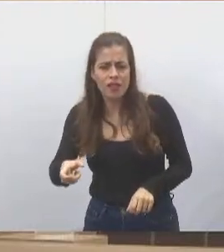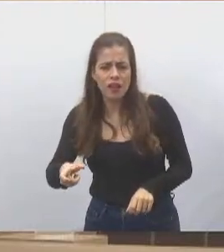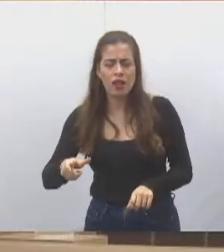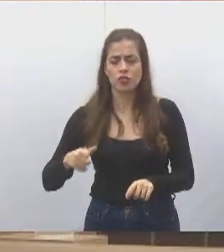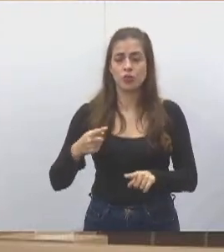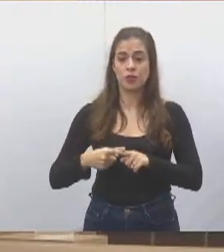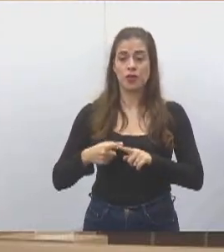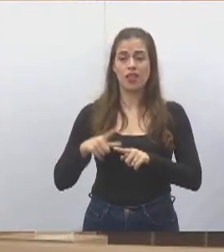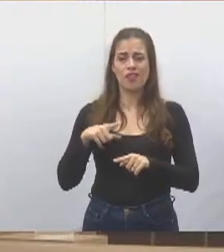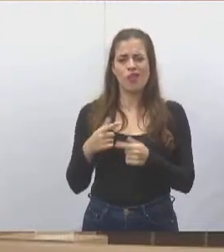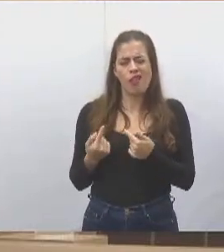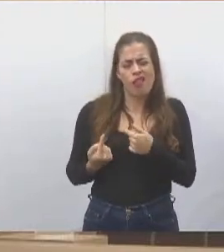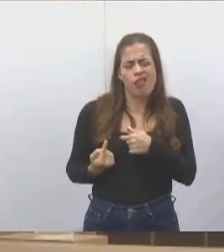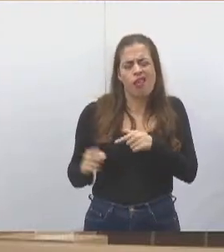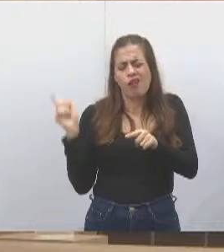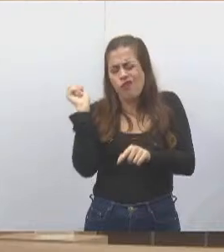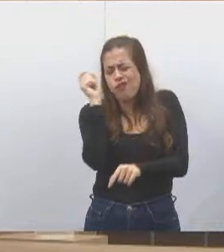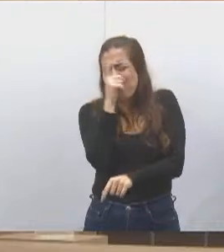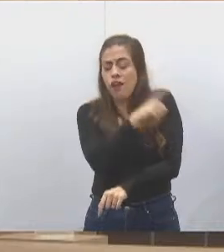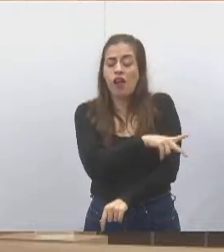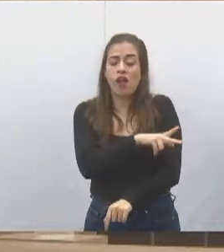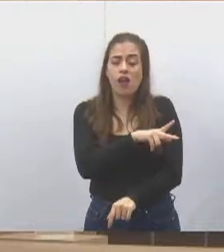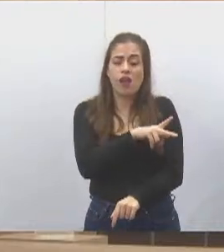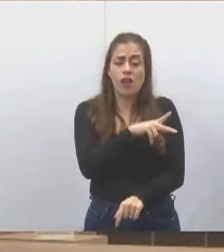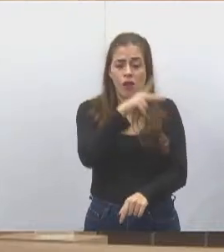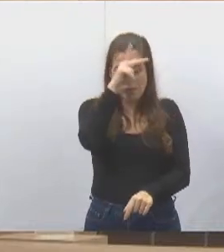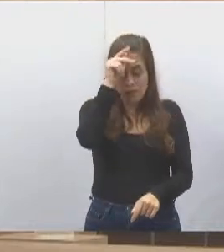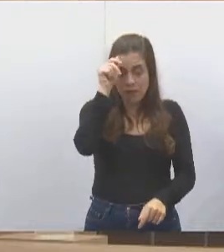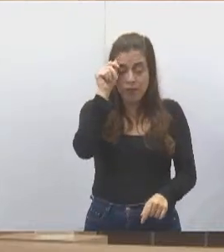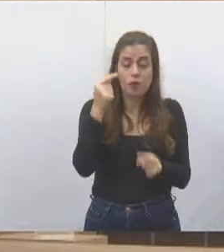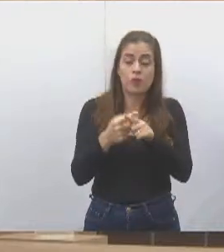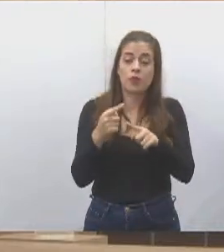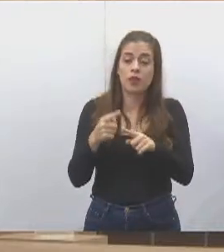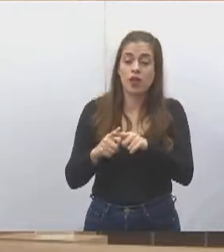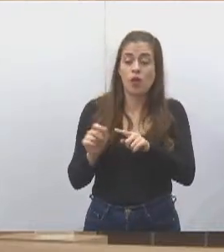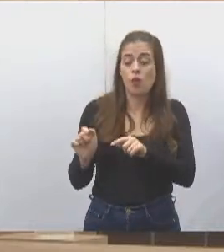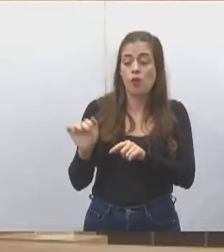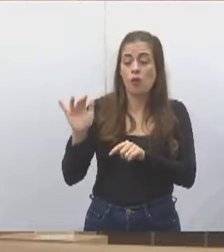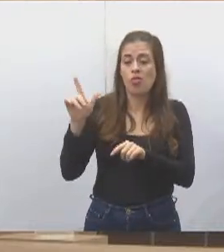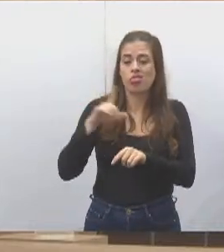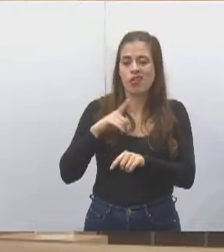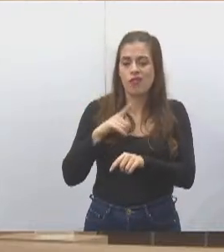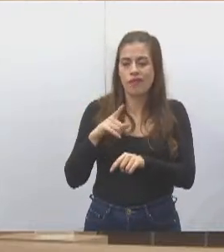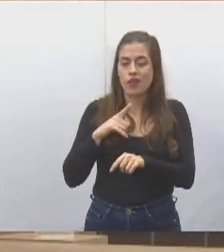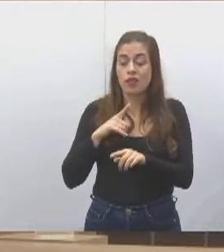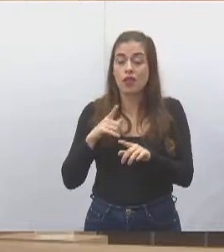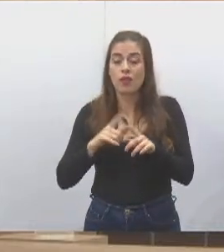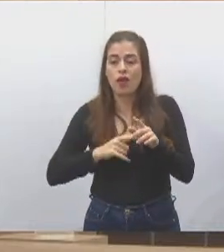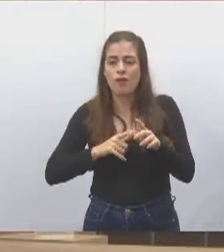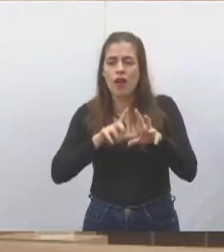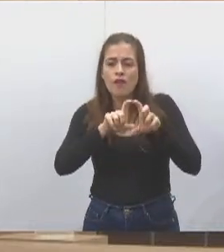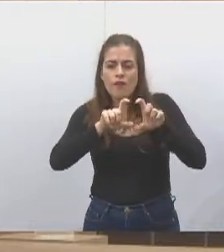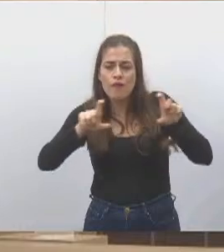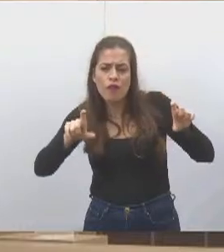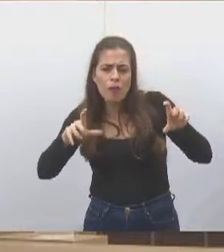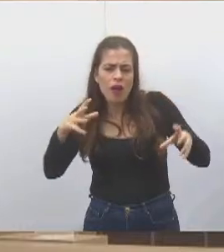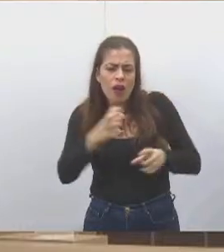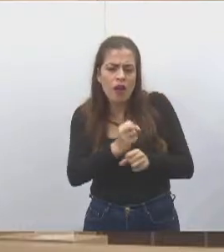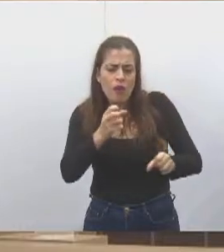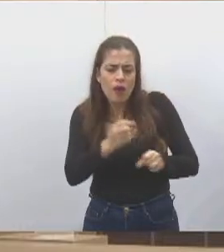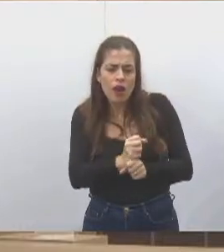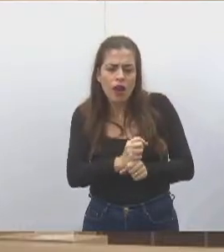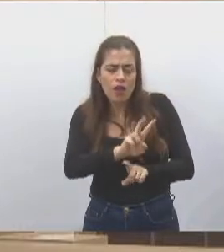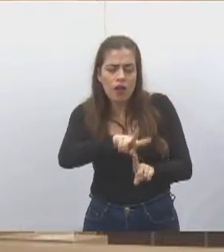um desgaste muito grande para o governo em função do aumento que teve. Quem conhece a fórmula, como é calculada a taxa de